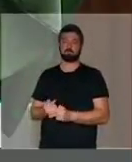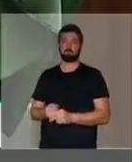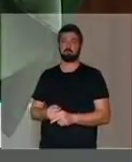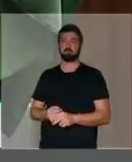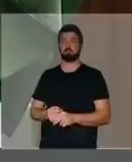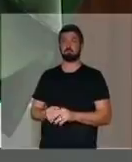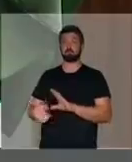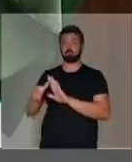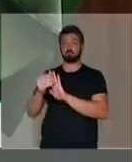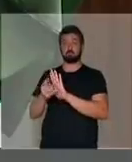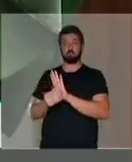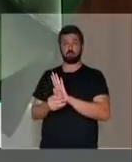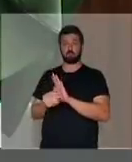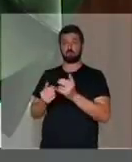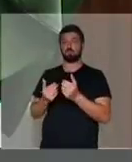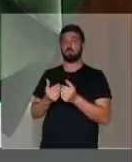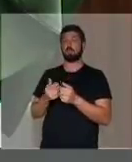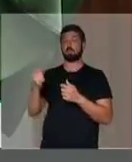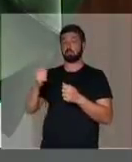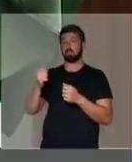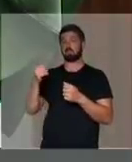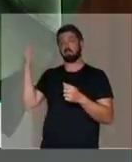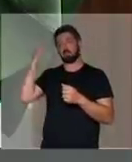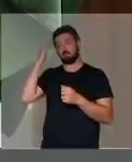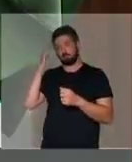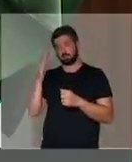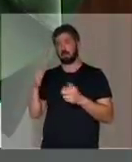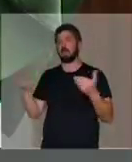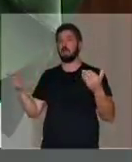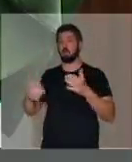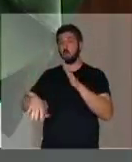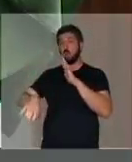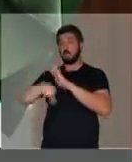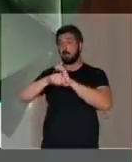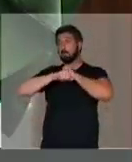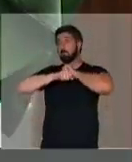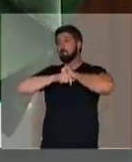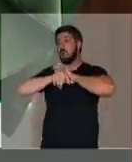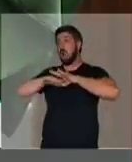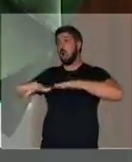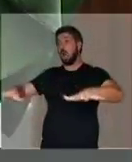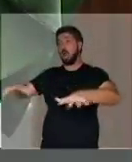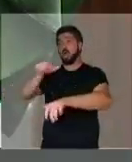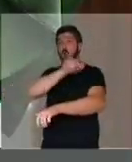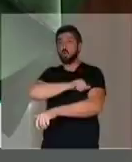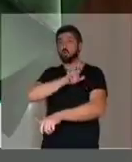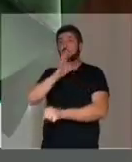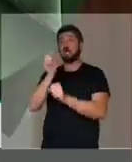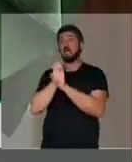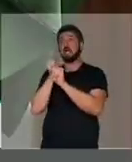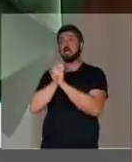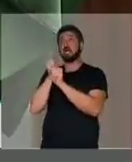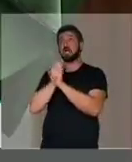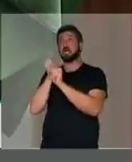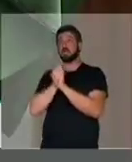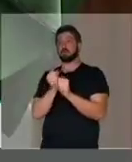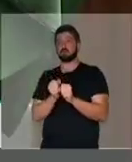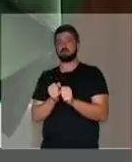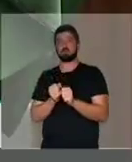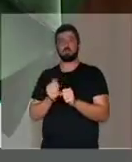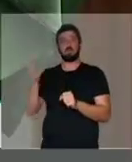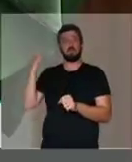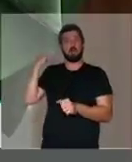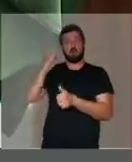Em relação ao mérito, não podemos perder de vista que a crescente criminalidade do Estado do Rio de Janeiro, por vários anos, não